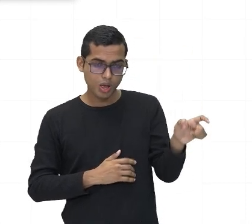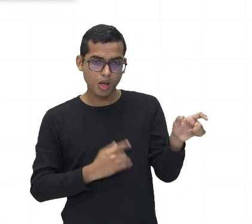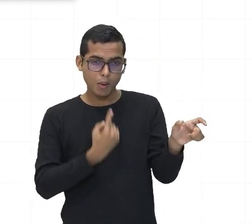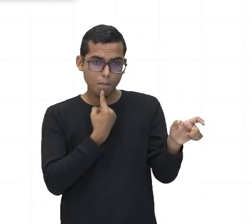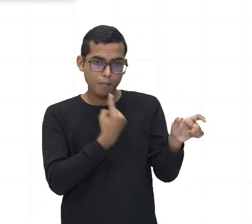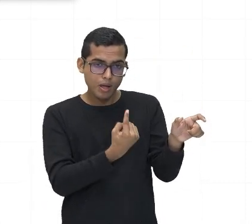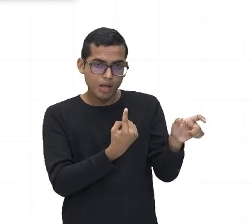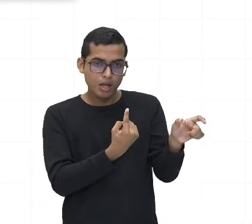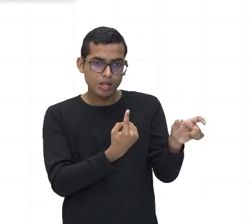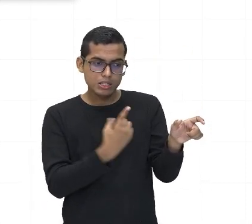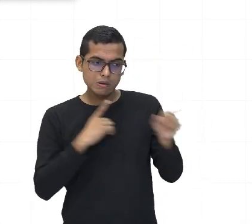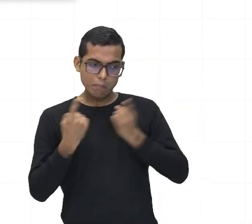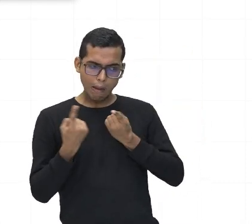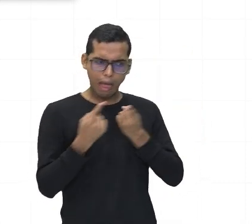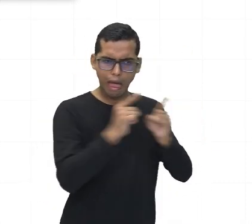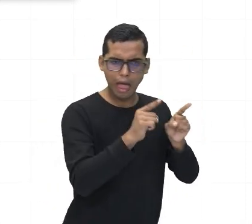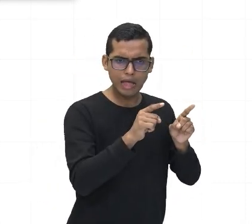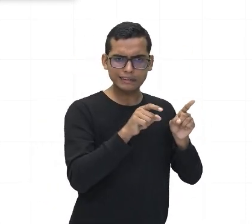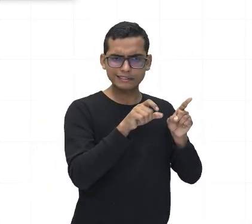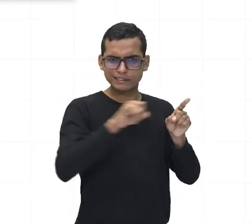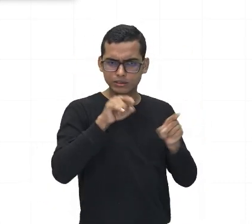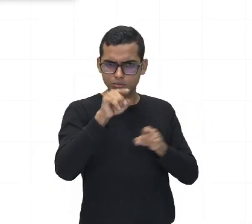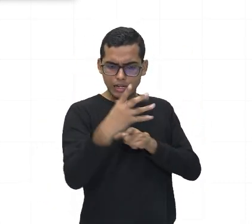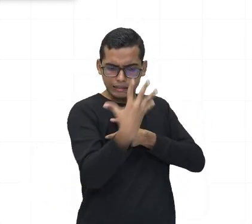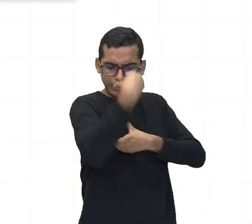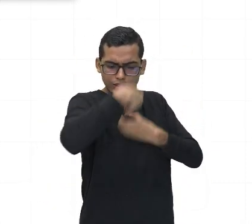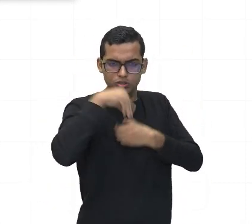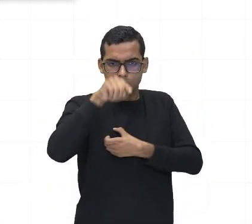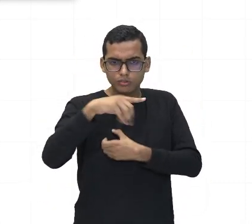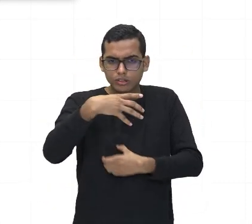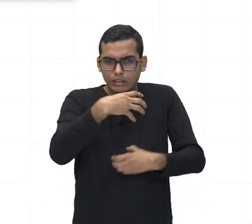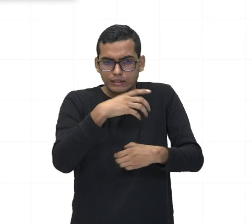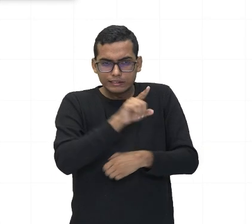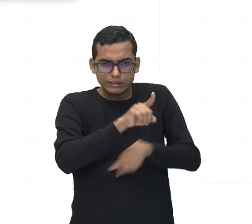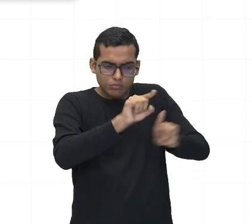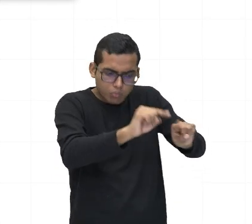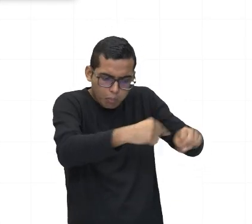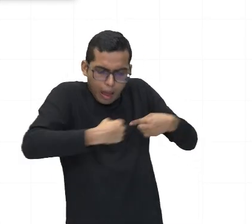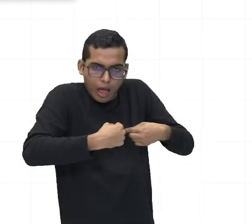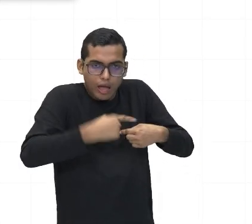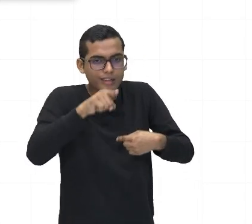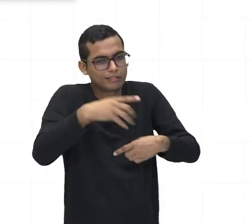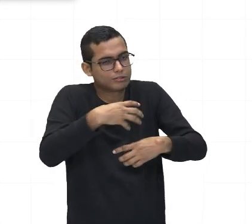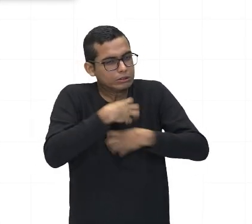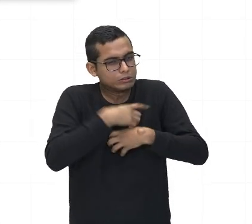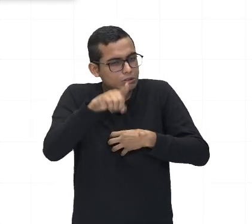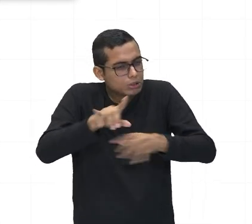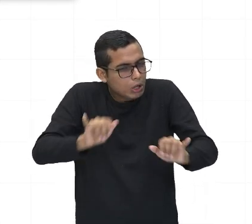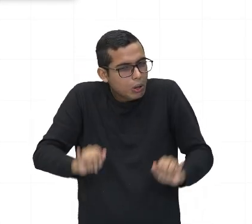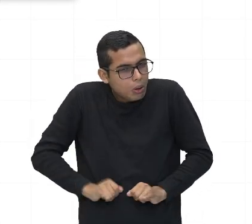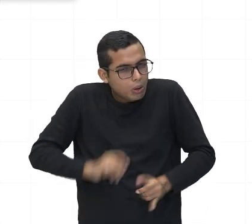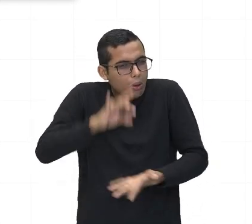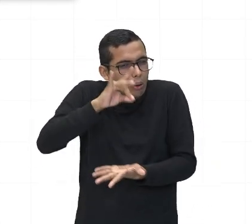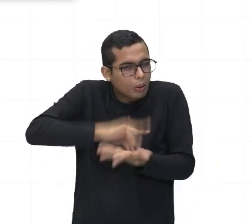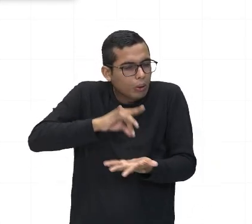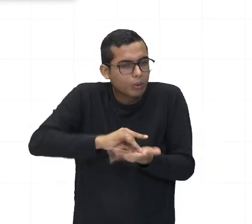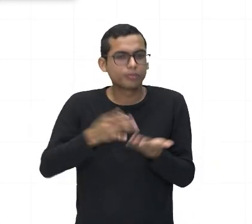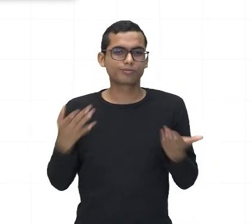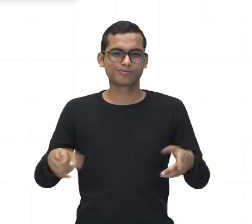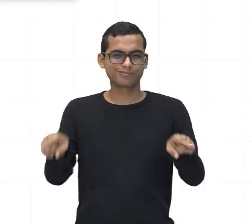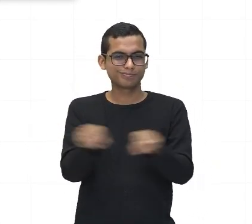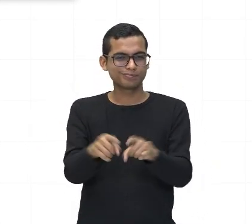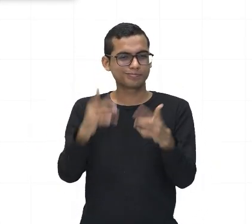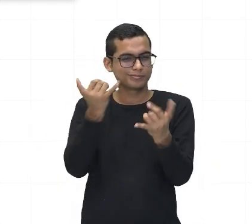para você é doloroso. Para pensar. E essa mensagem judaica